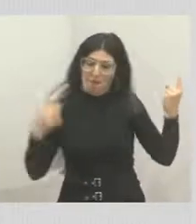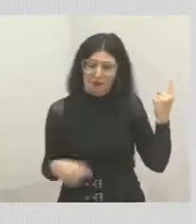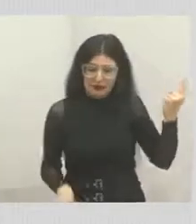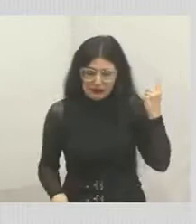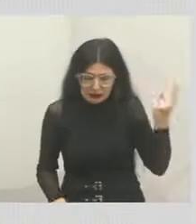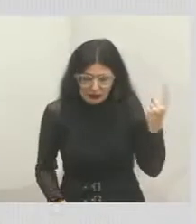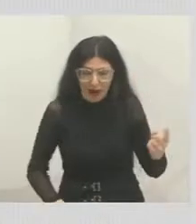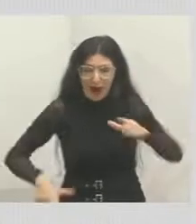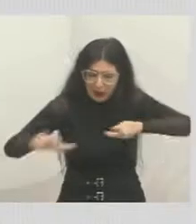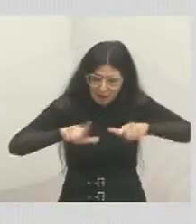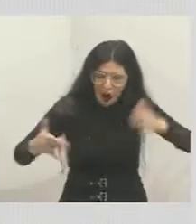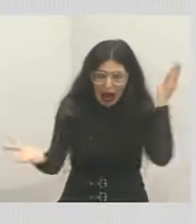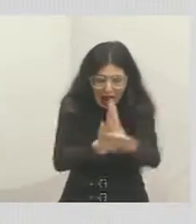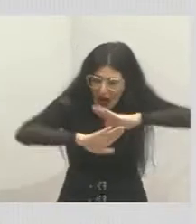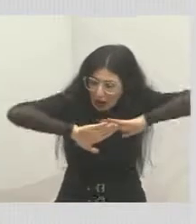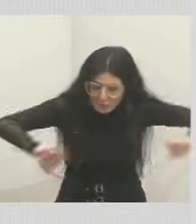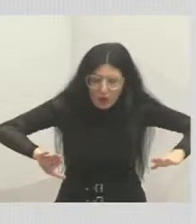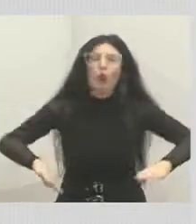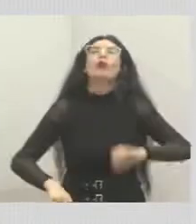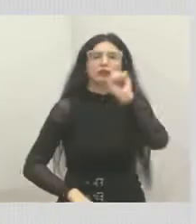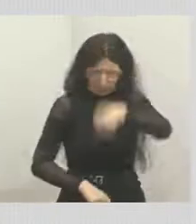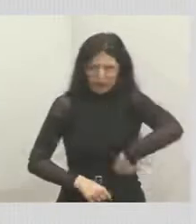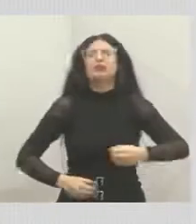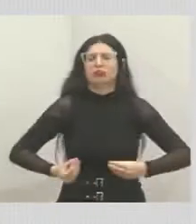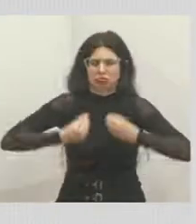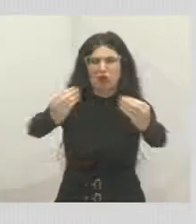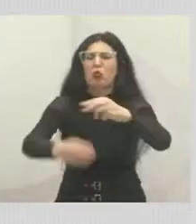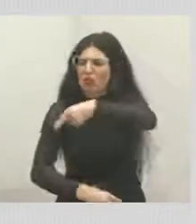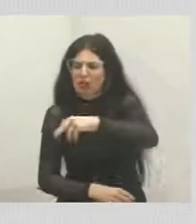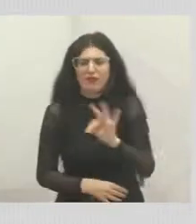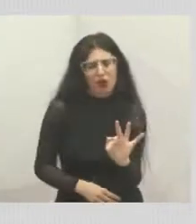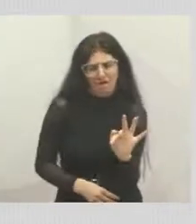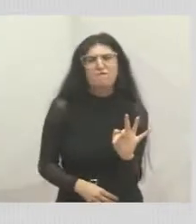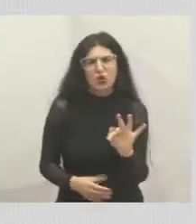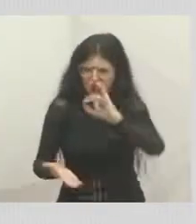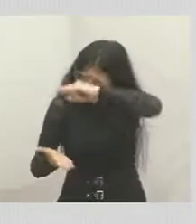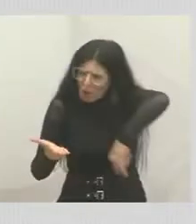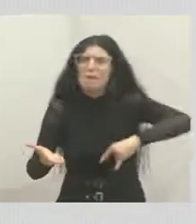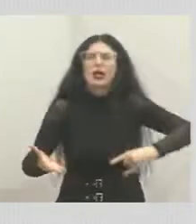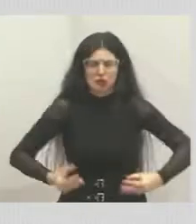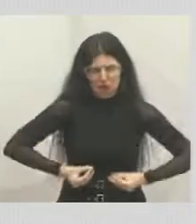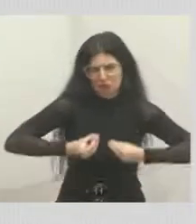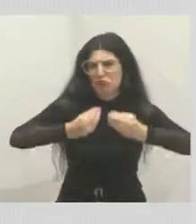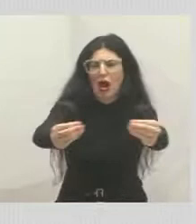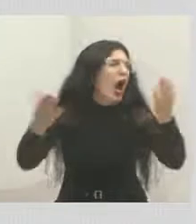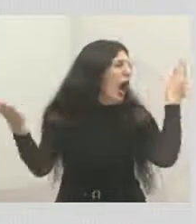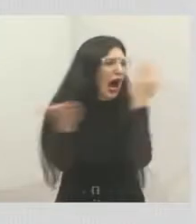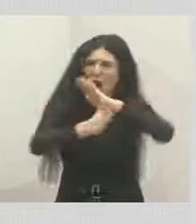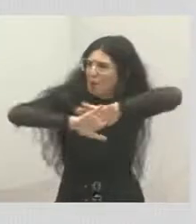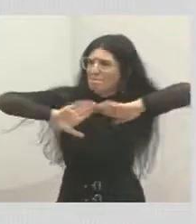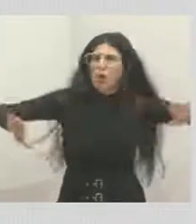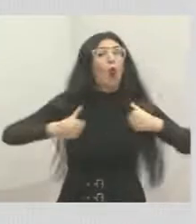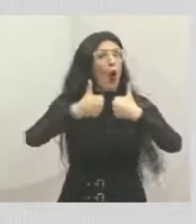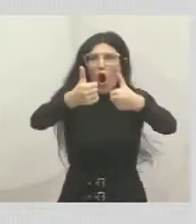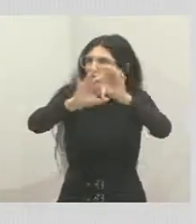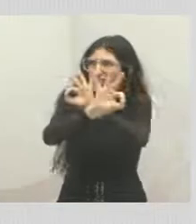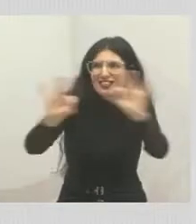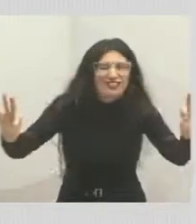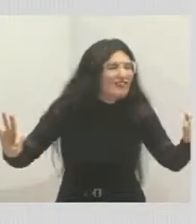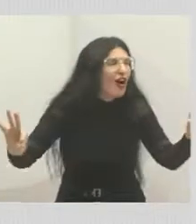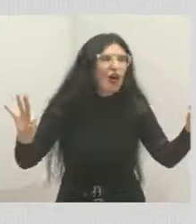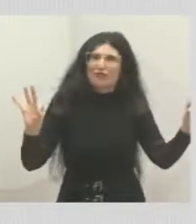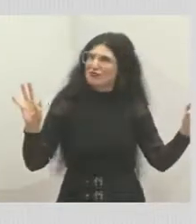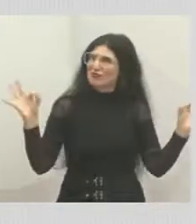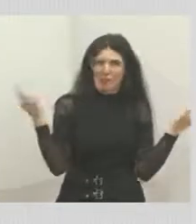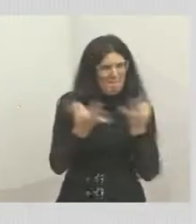processado. Processado quando você tem já, na virada do exercício, a entrega do material ou